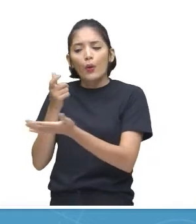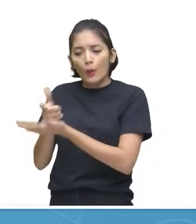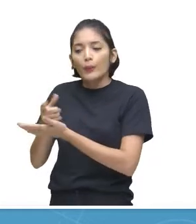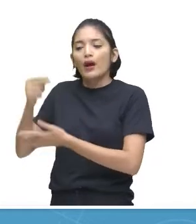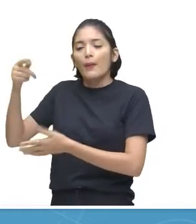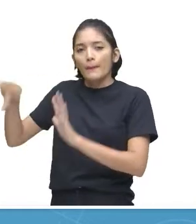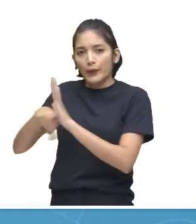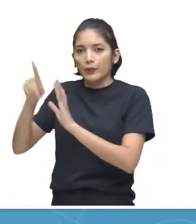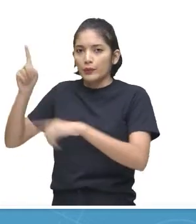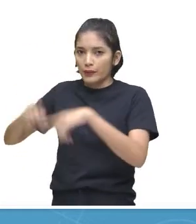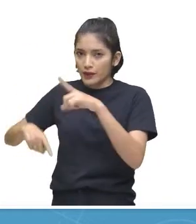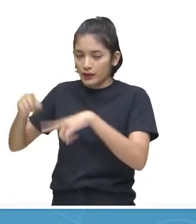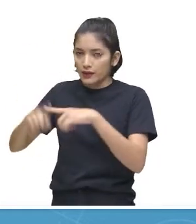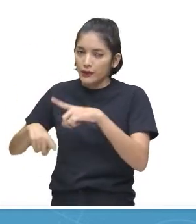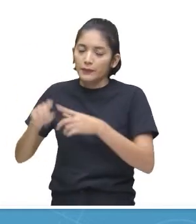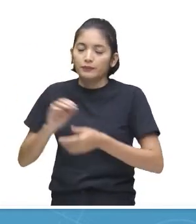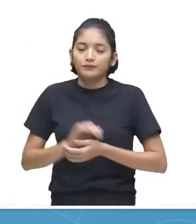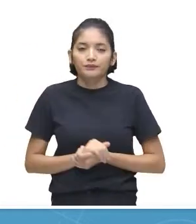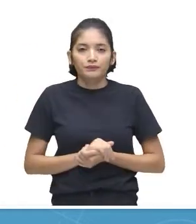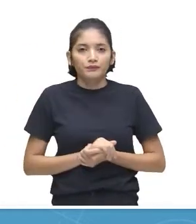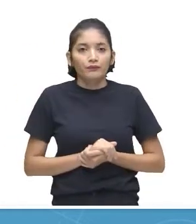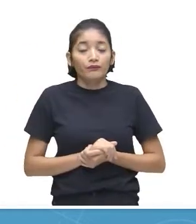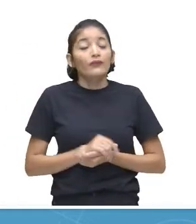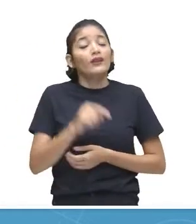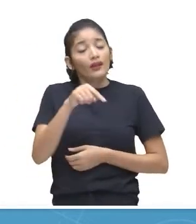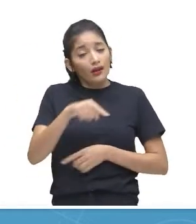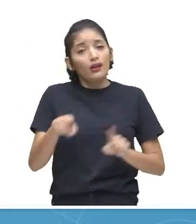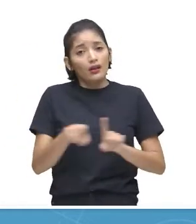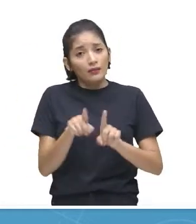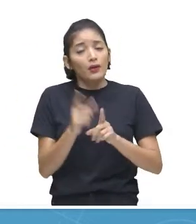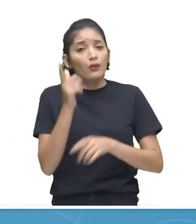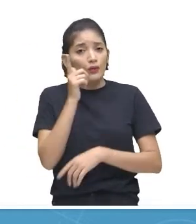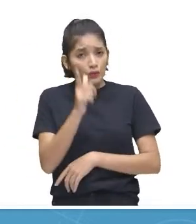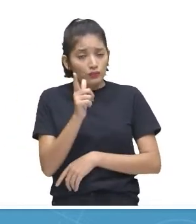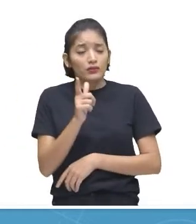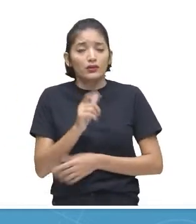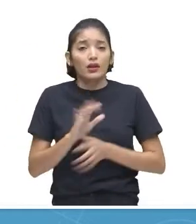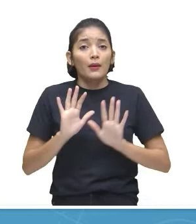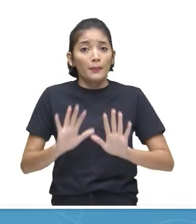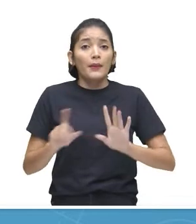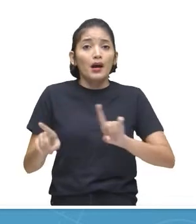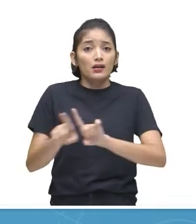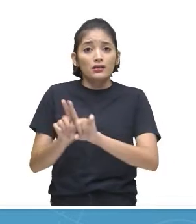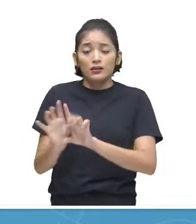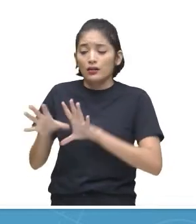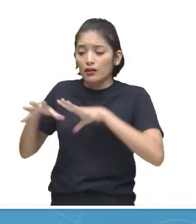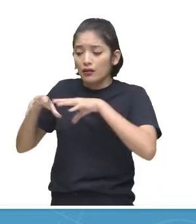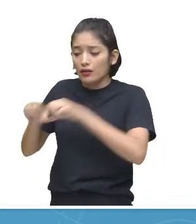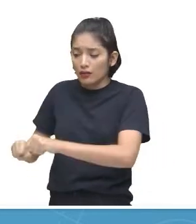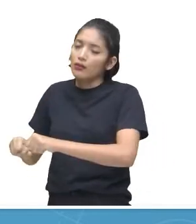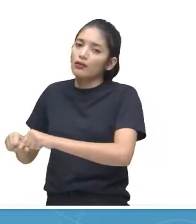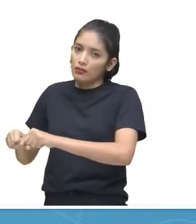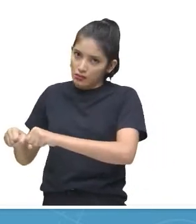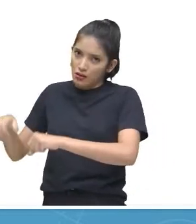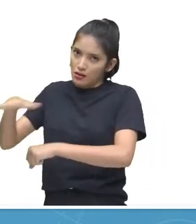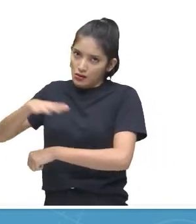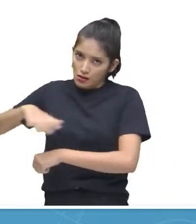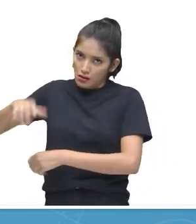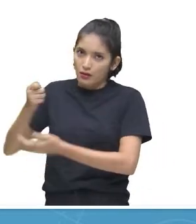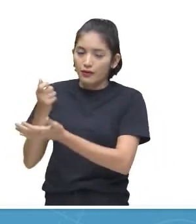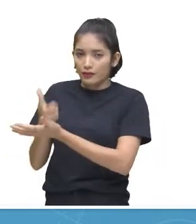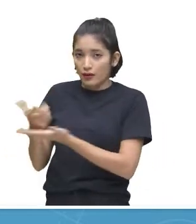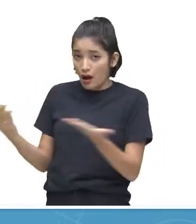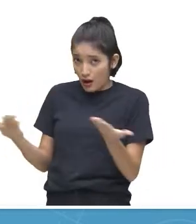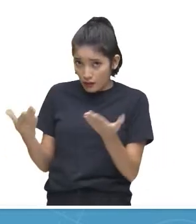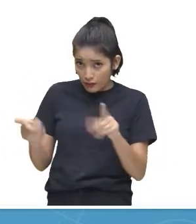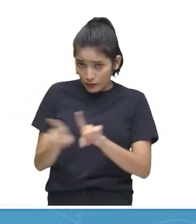Né? Aí também, claro, a própria metrópole vai consumir seus produtos, mas a colônia também vai entrar como mercado consumidor nesse momento e até os dias